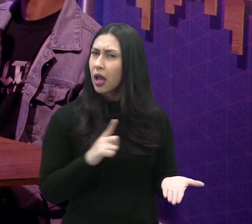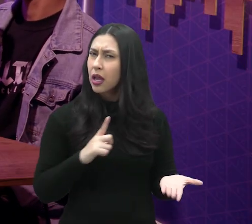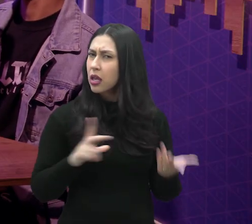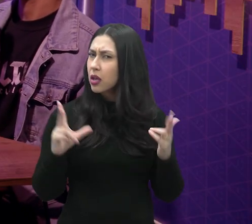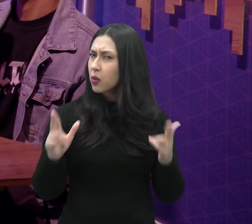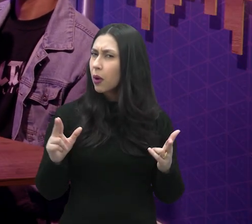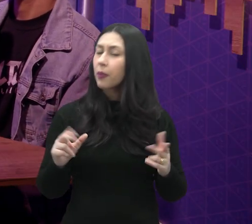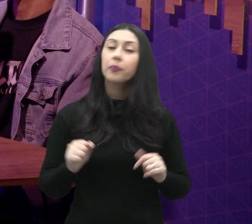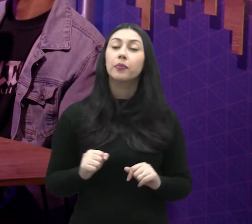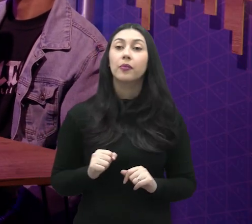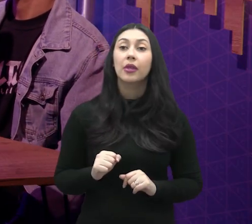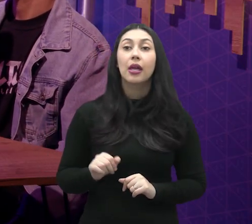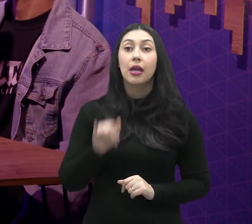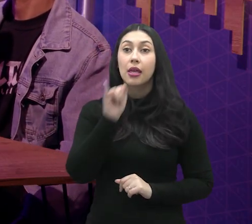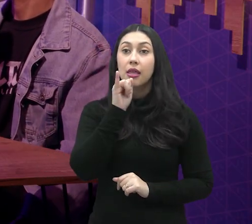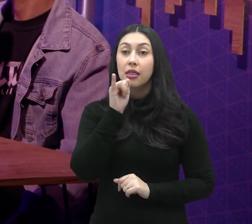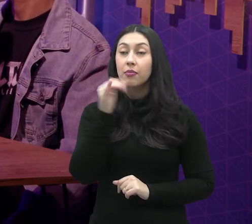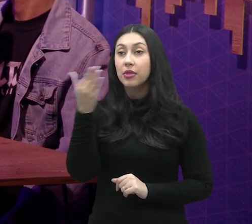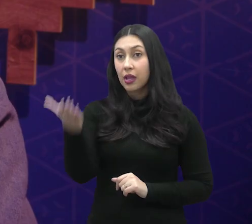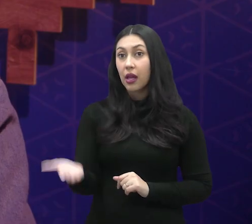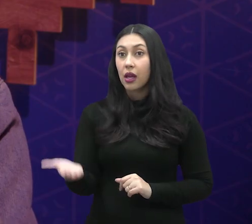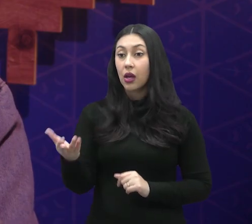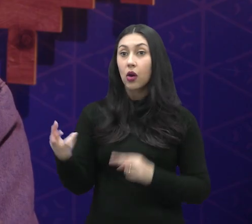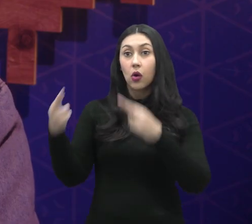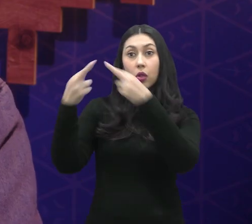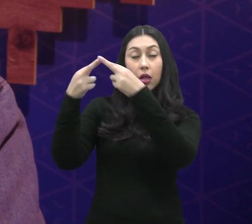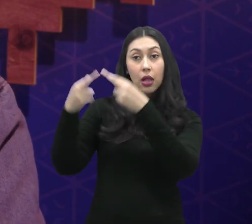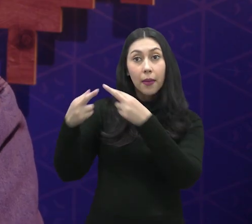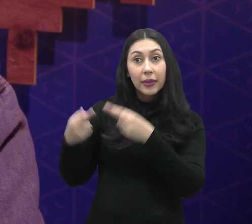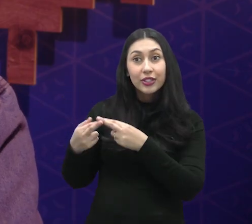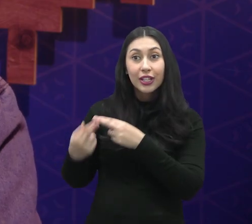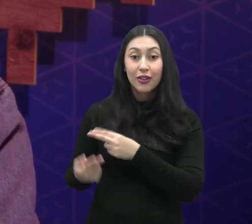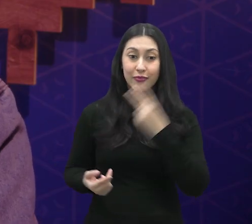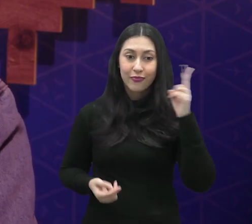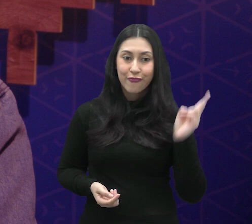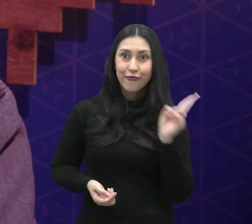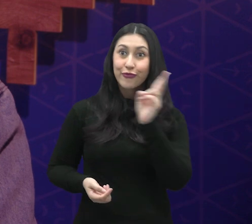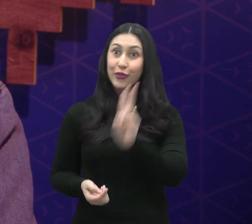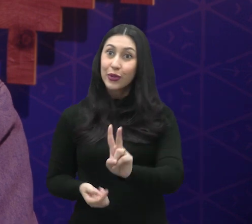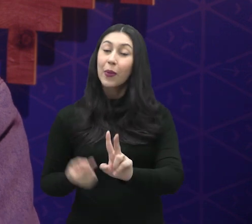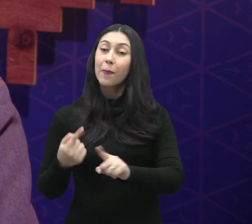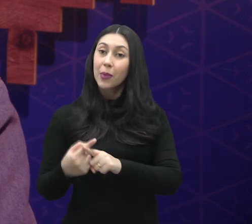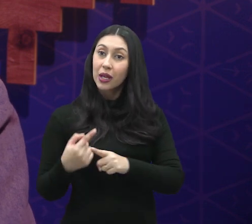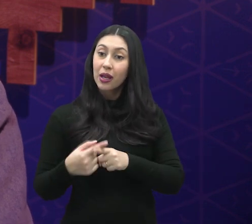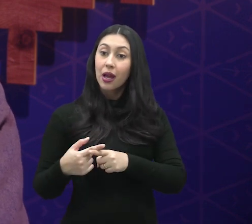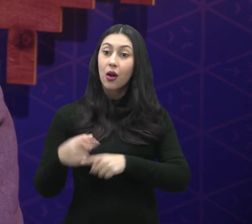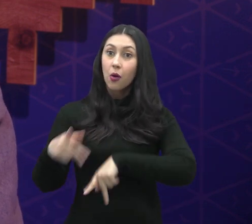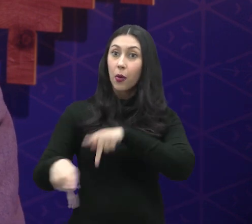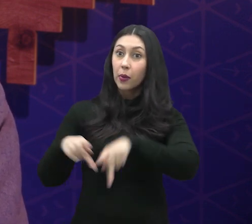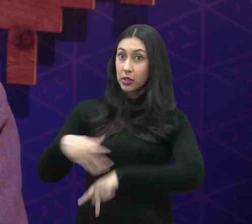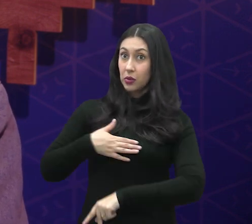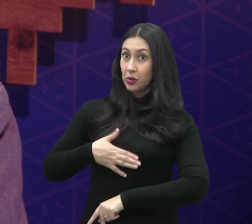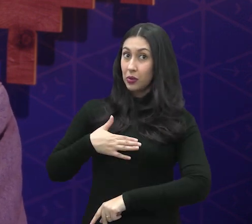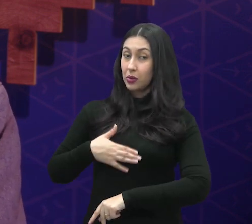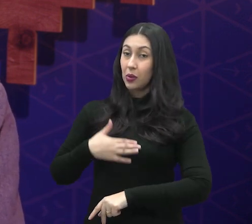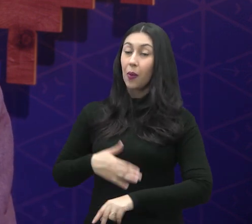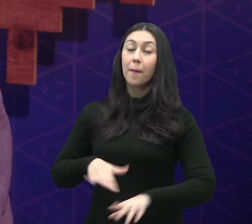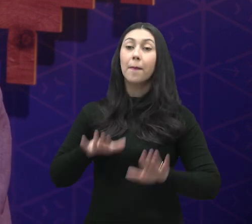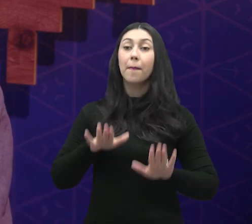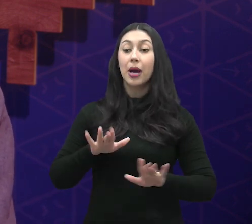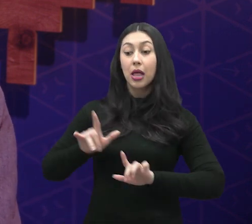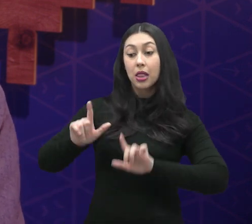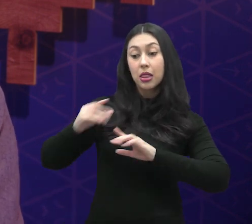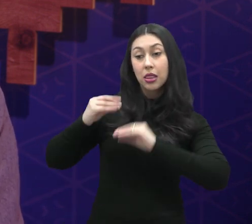Você falou, por exemplo, dos repentistas que voltaram porque o público aceitou muito a participação deles. Na Vale